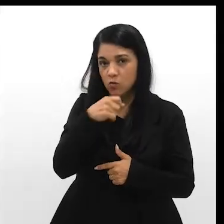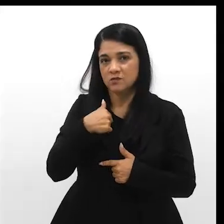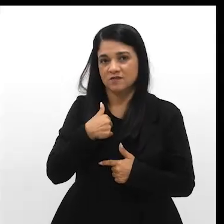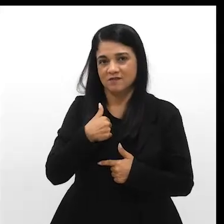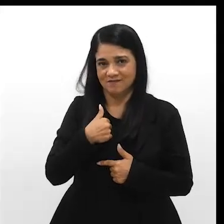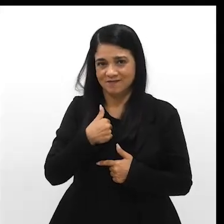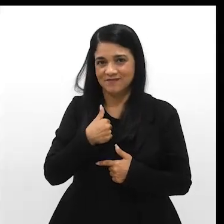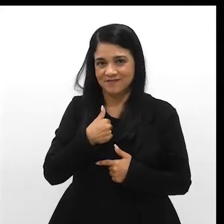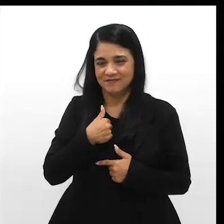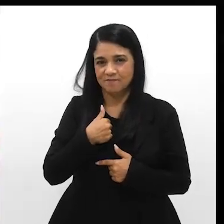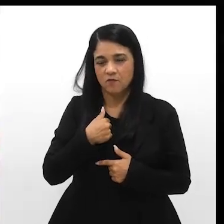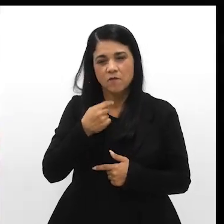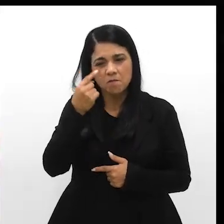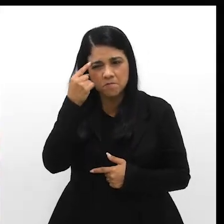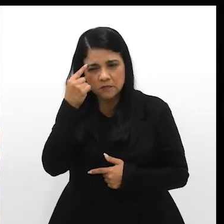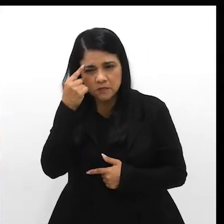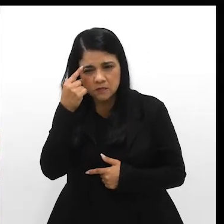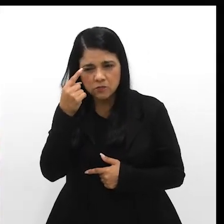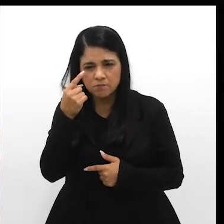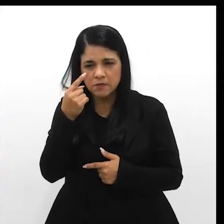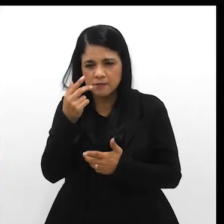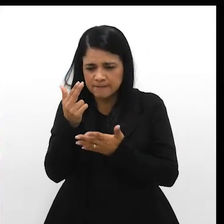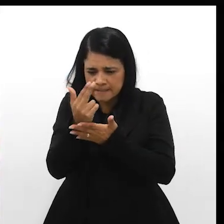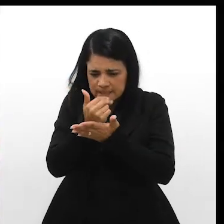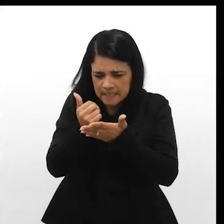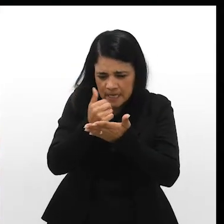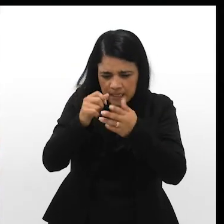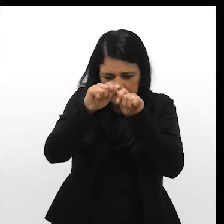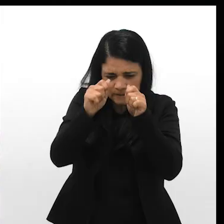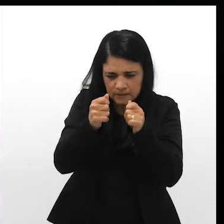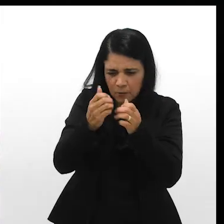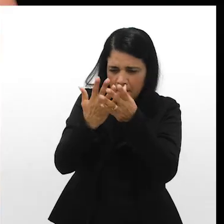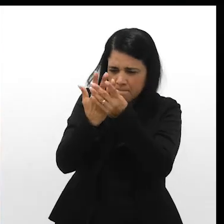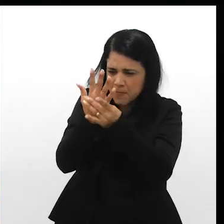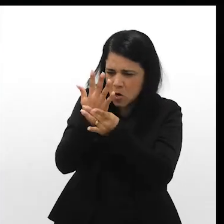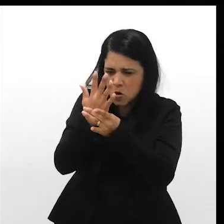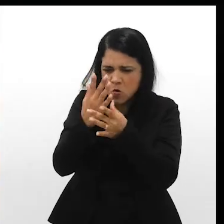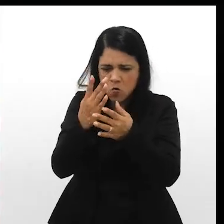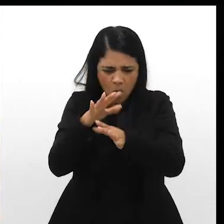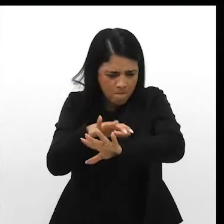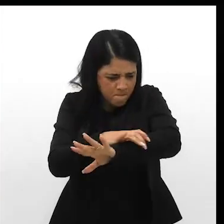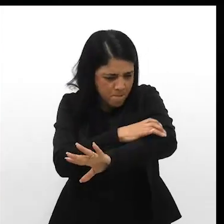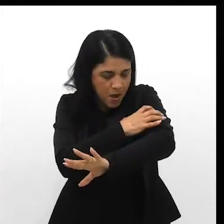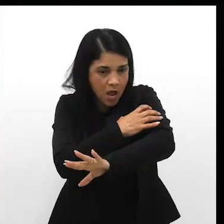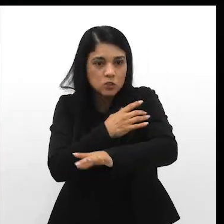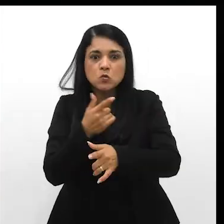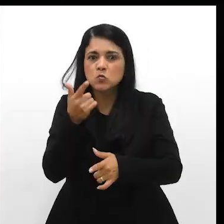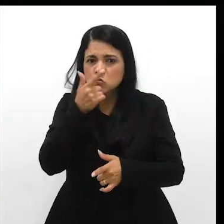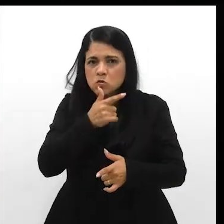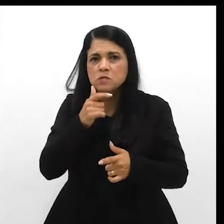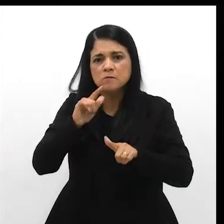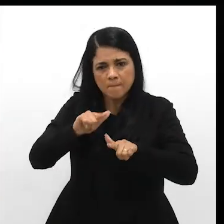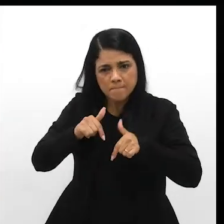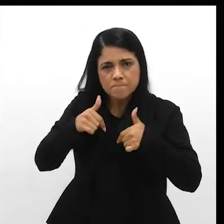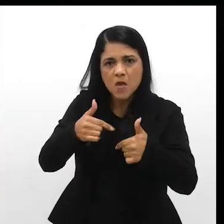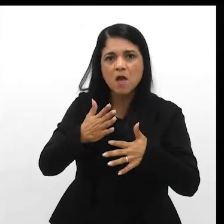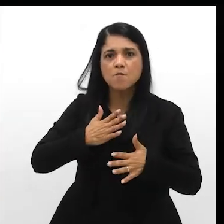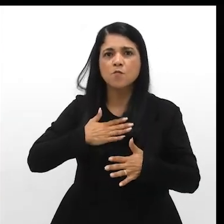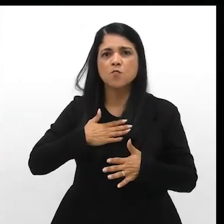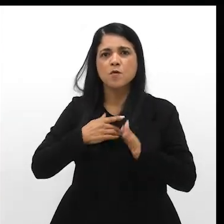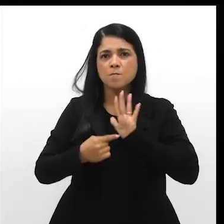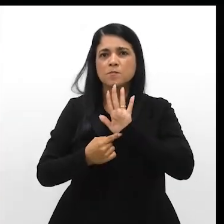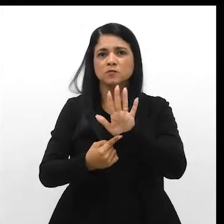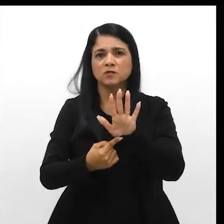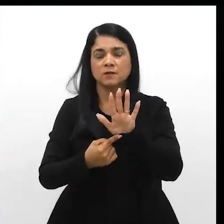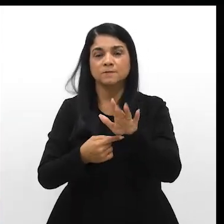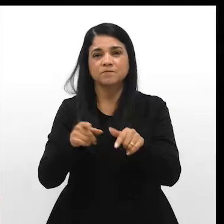da força. Então eu ficava ali, para tirar uma mão, um braço, nossa, no final eu tava... Falei, não, tem que fazer alguma coisa